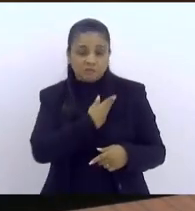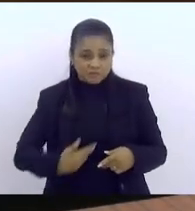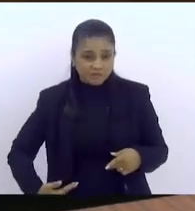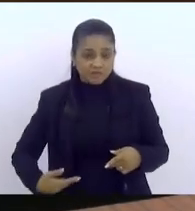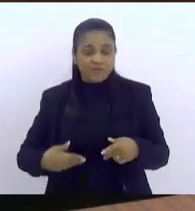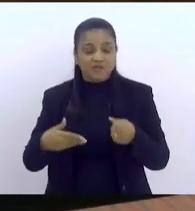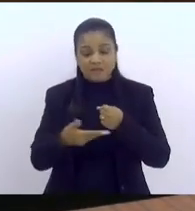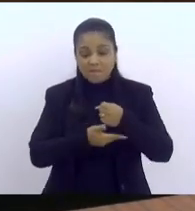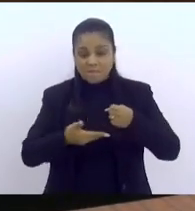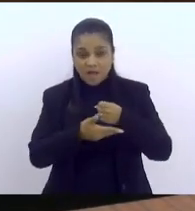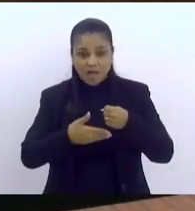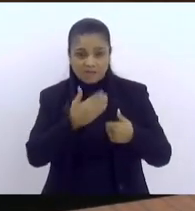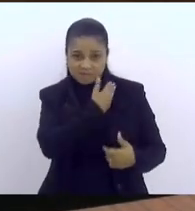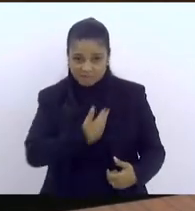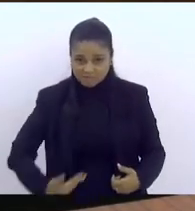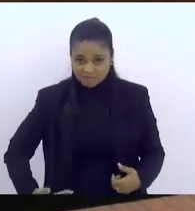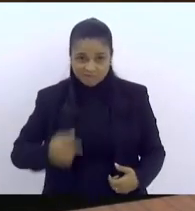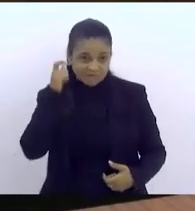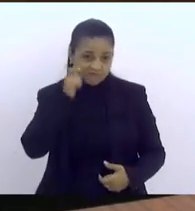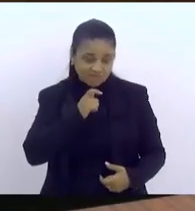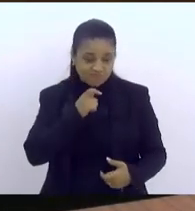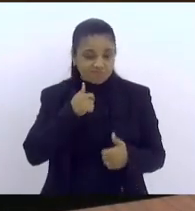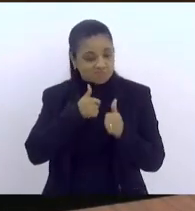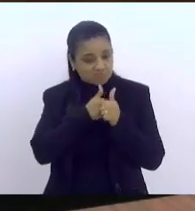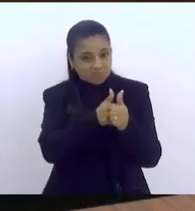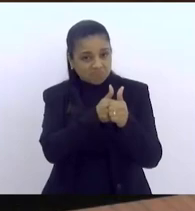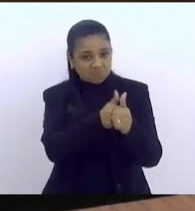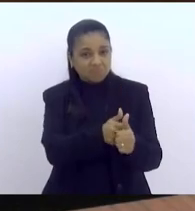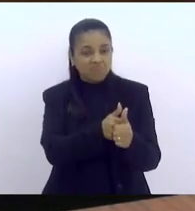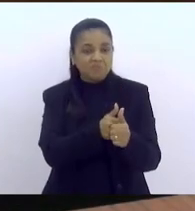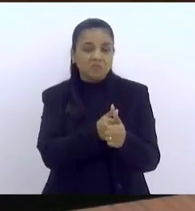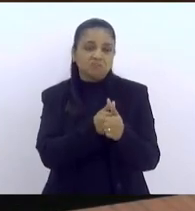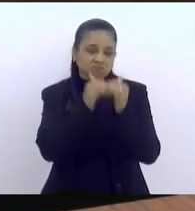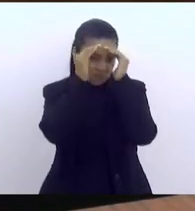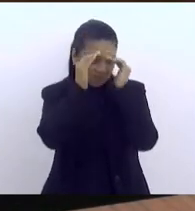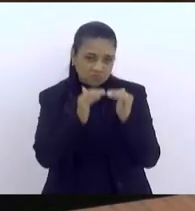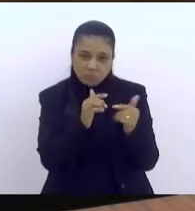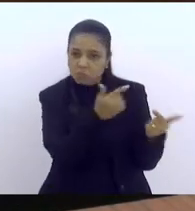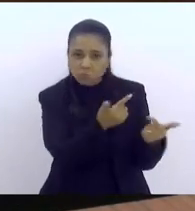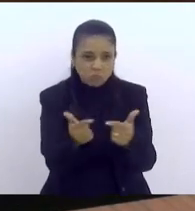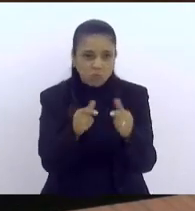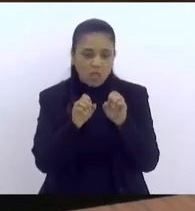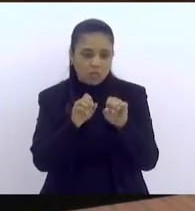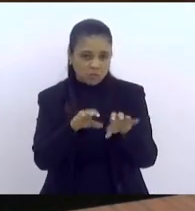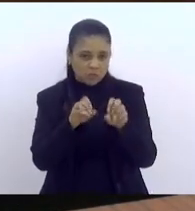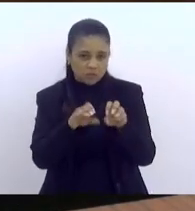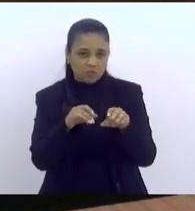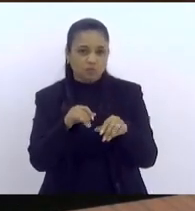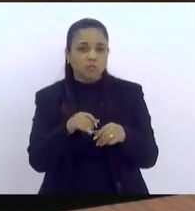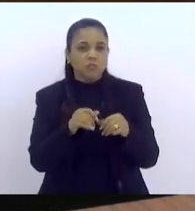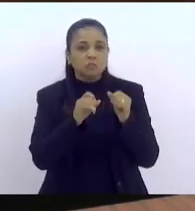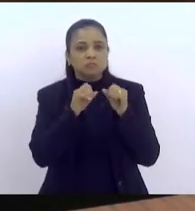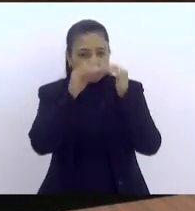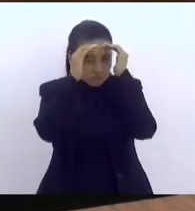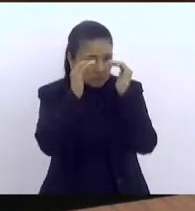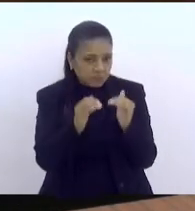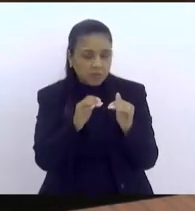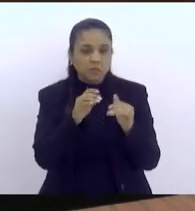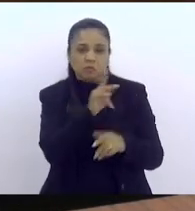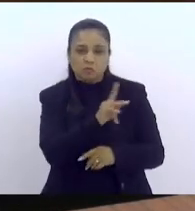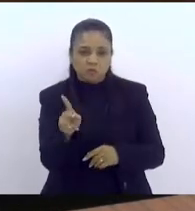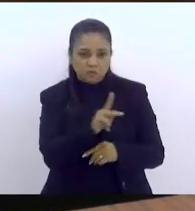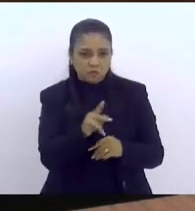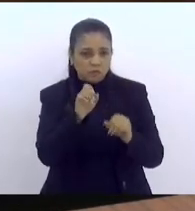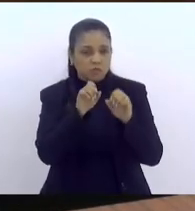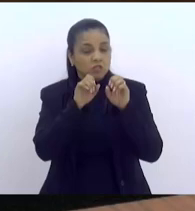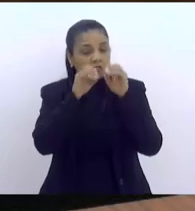Castro estão seguindo a cartilha dele de desrespeito à educação, de desrespeito aos professores, de desrespeito aos